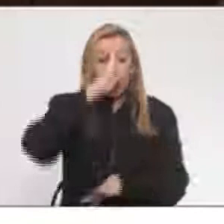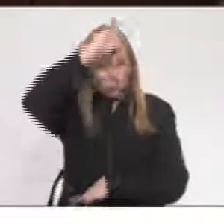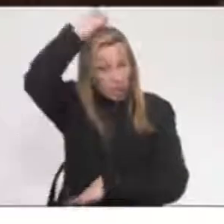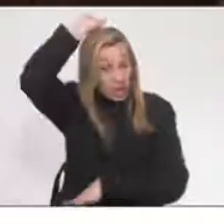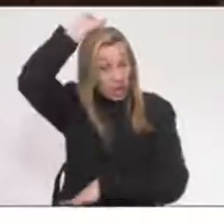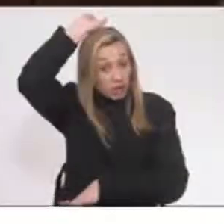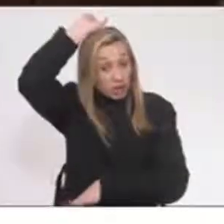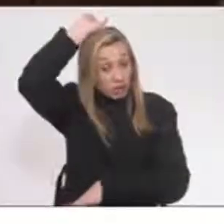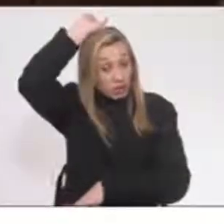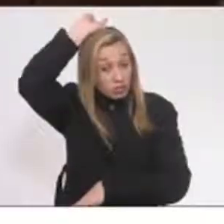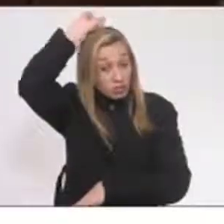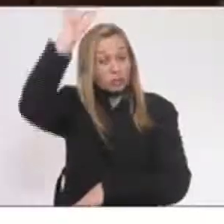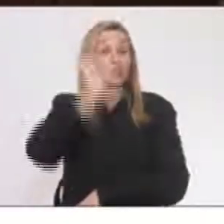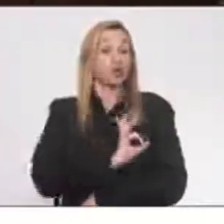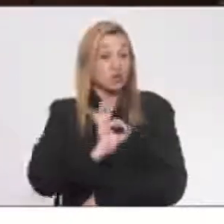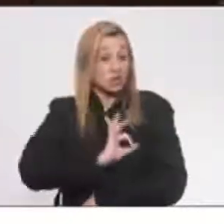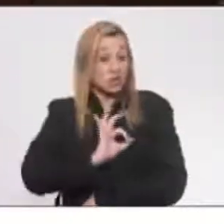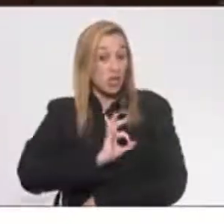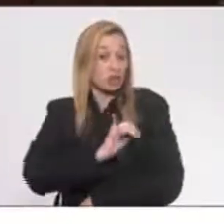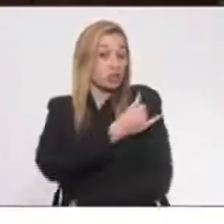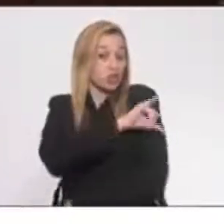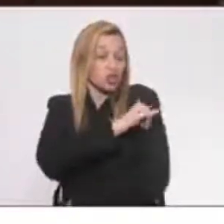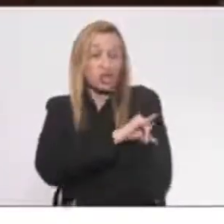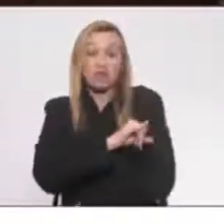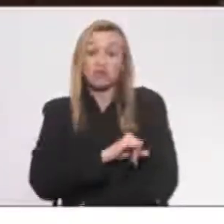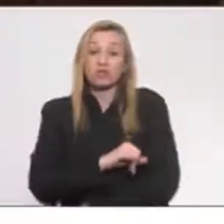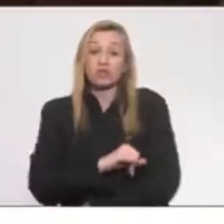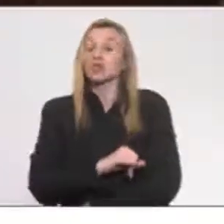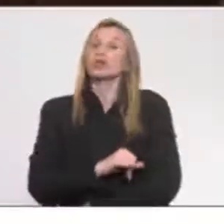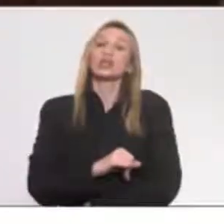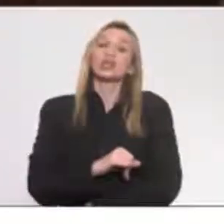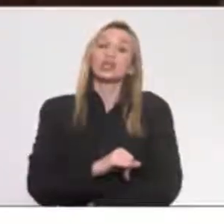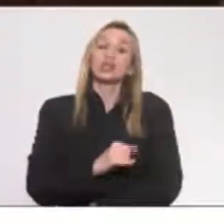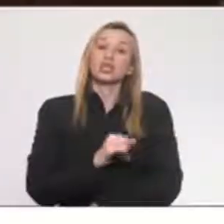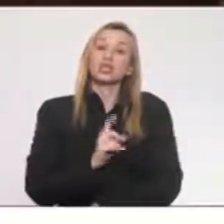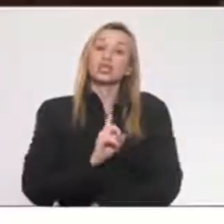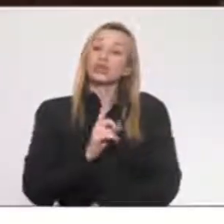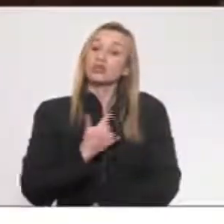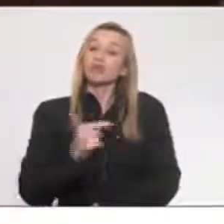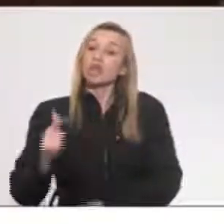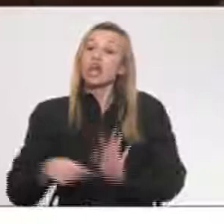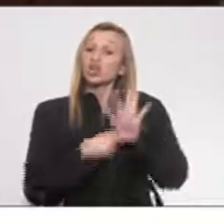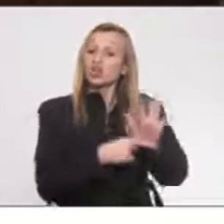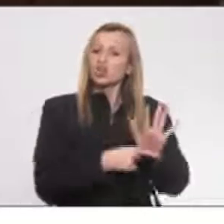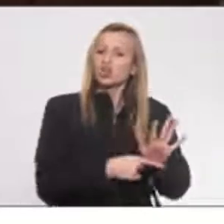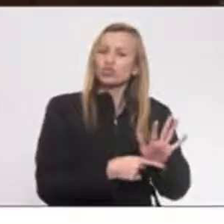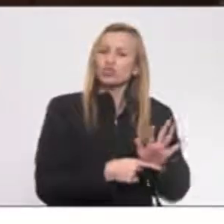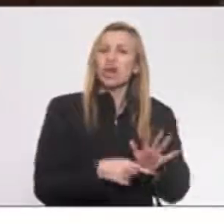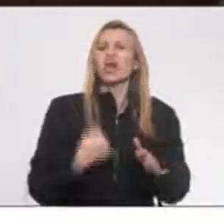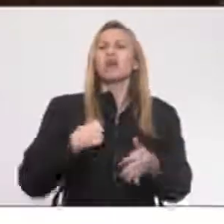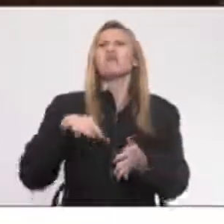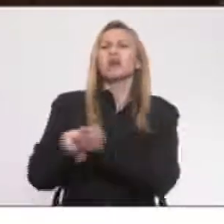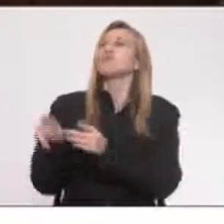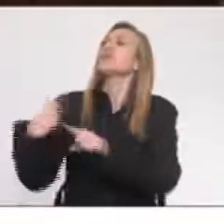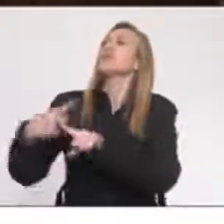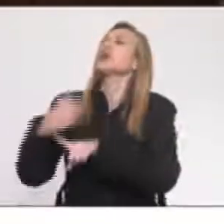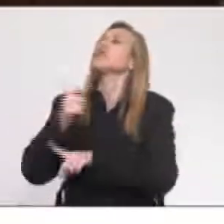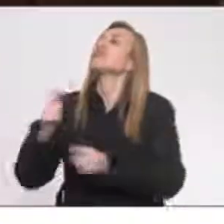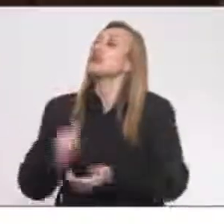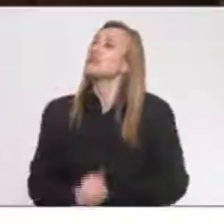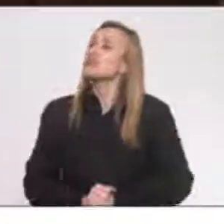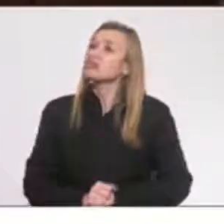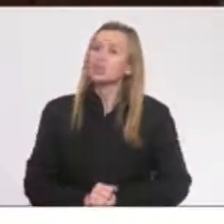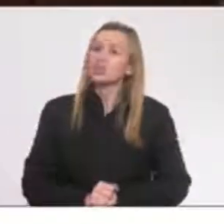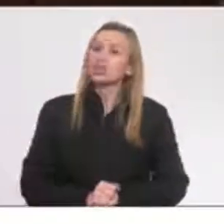não tem promoção. E aí fica a pergunta, por que não? Por exemplo, já que estamos em tempo de guerra, por que